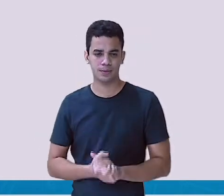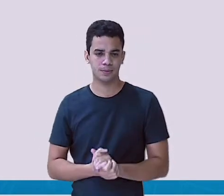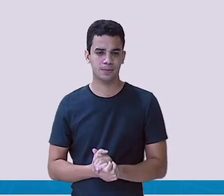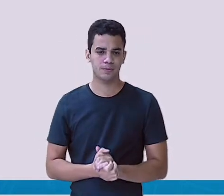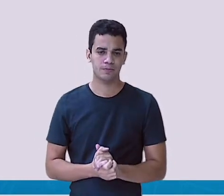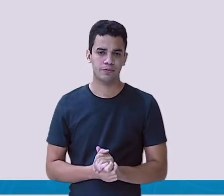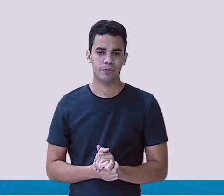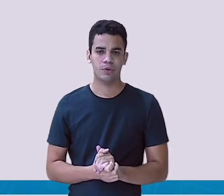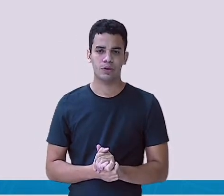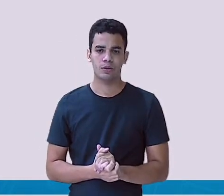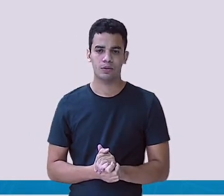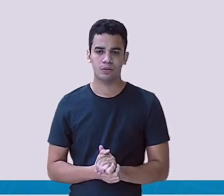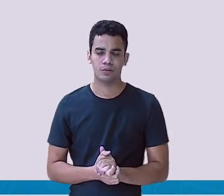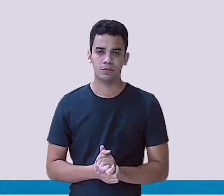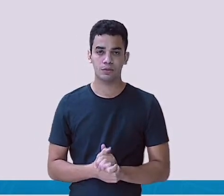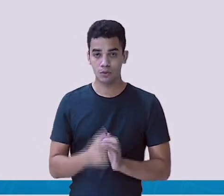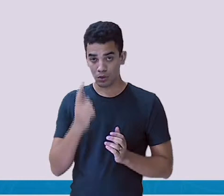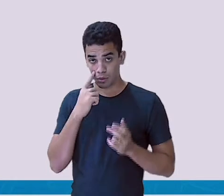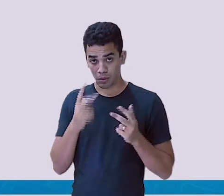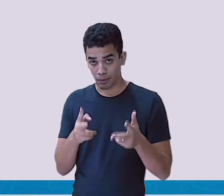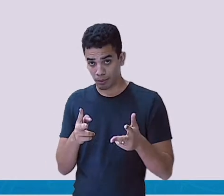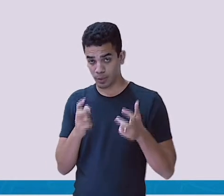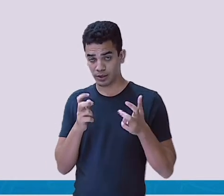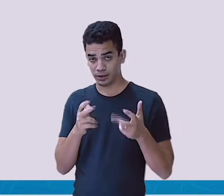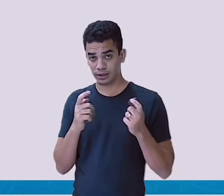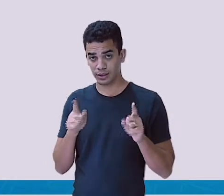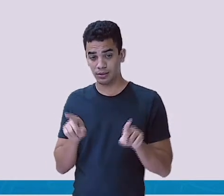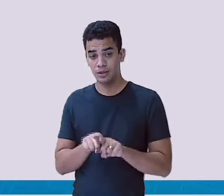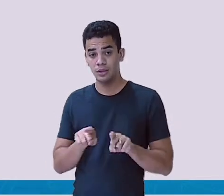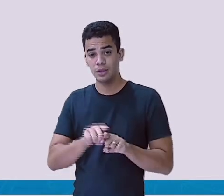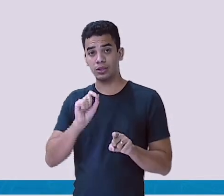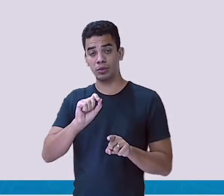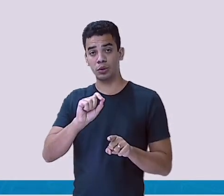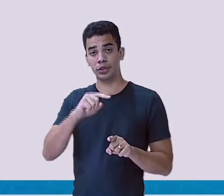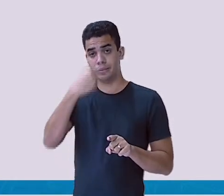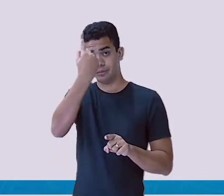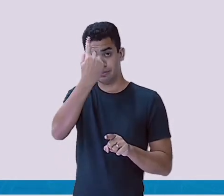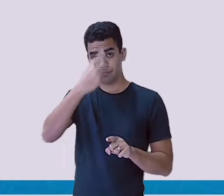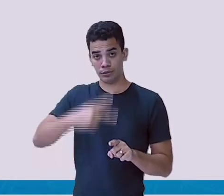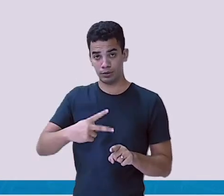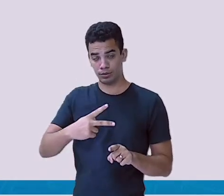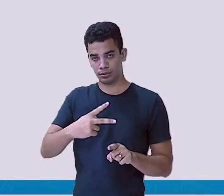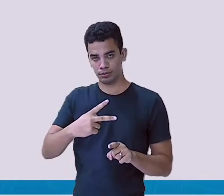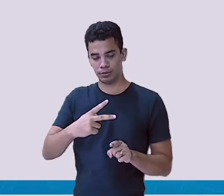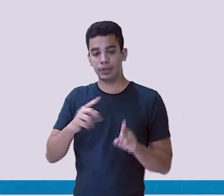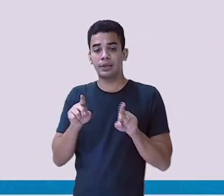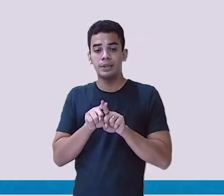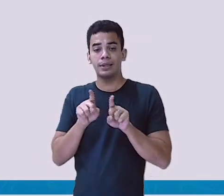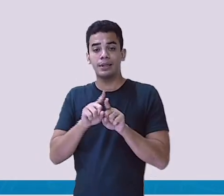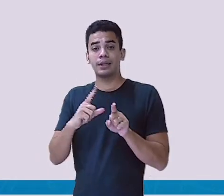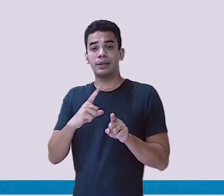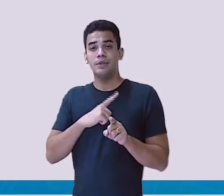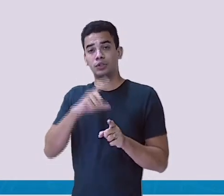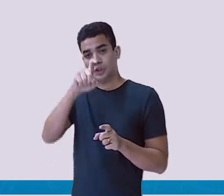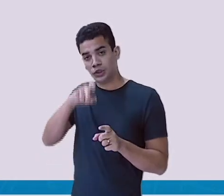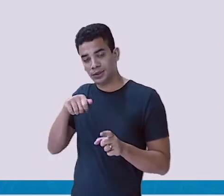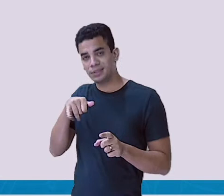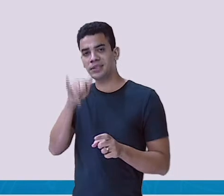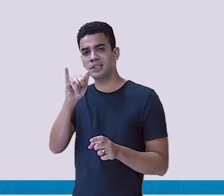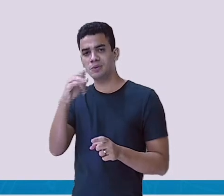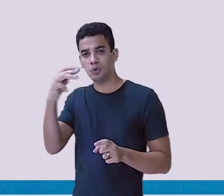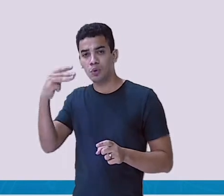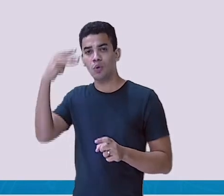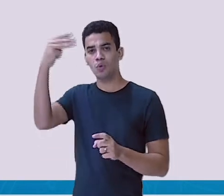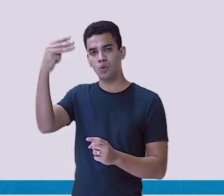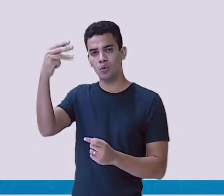Vejam aqui, eu tenho meio xy ao cubo. Vamos verificar. Quem